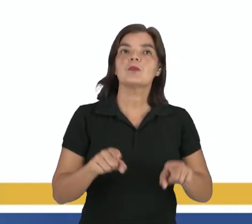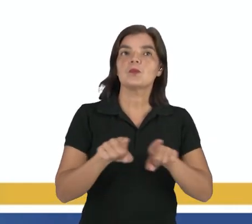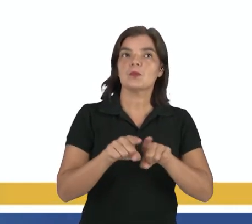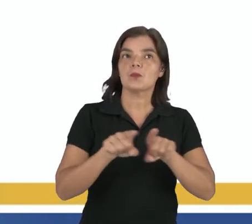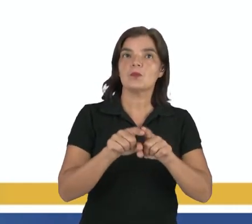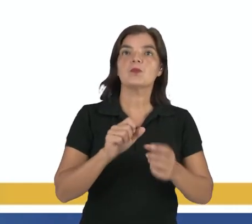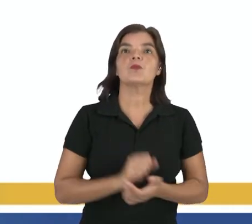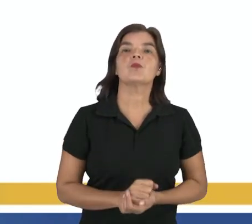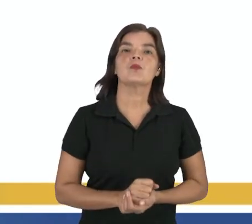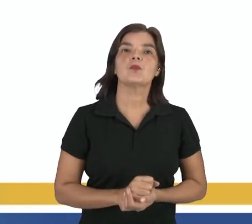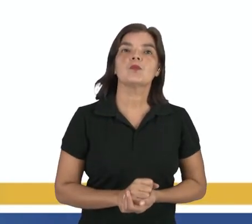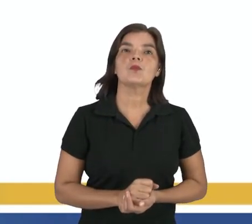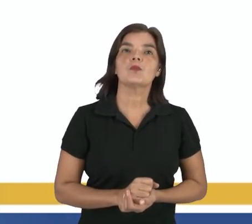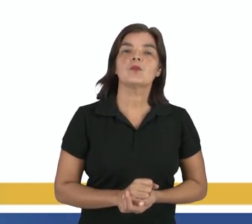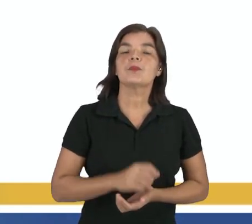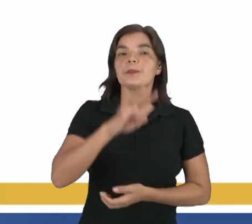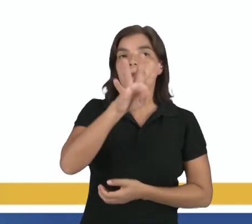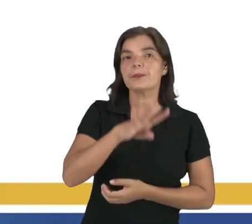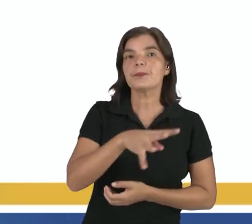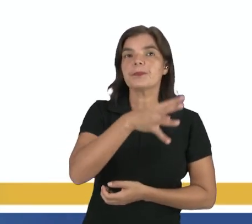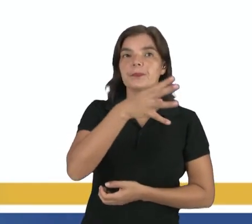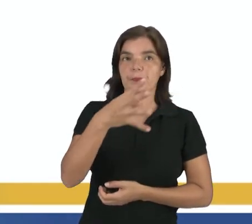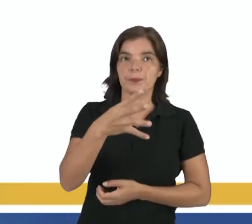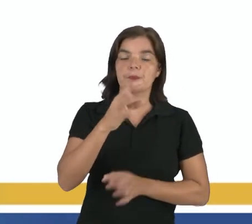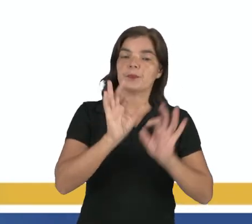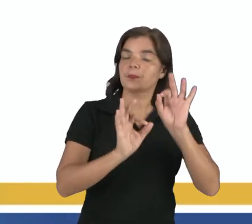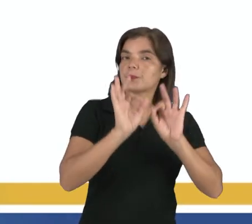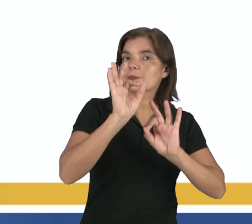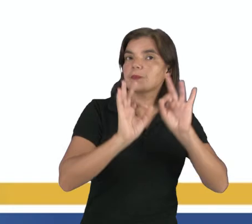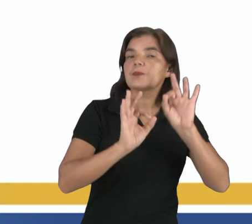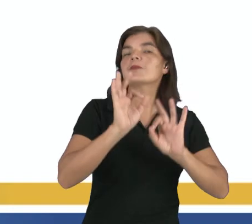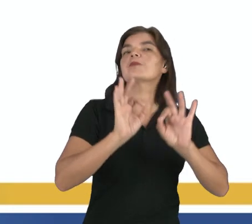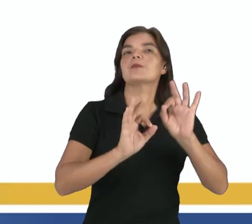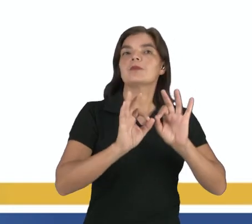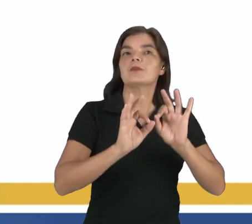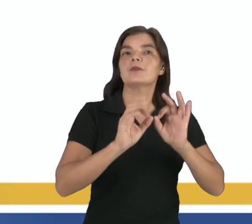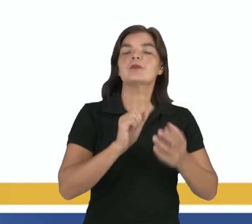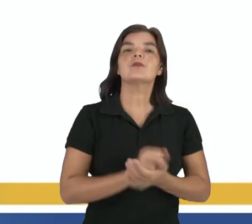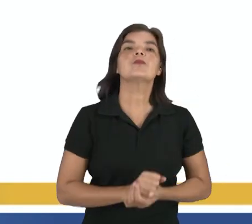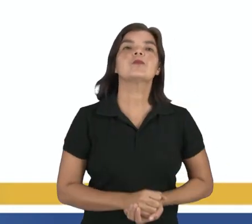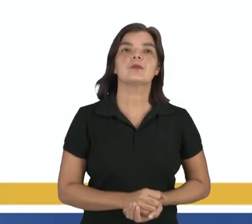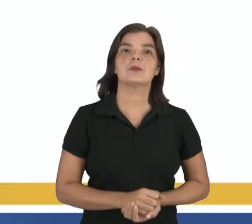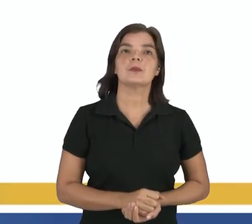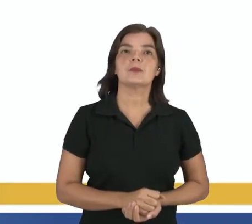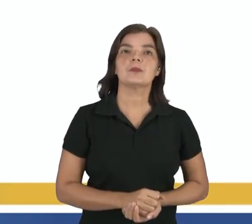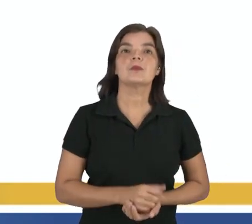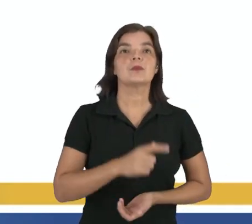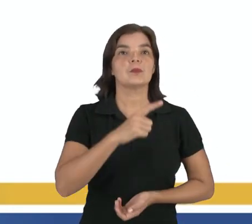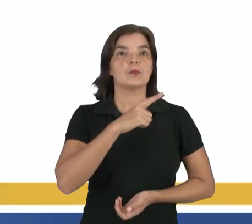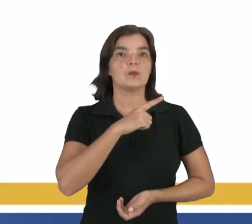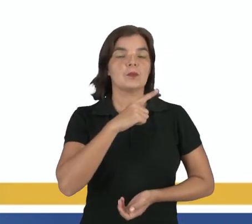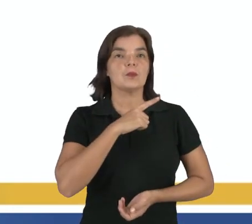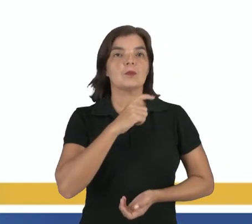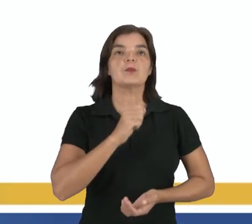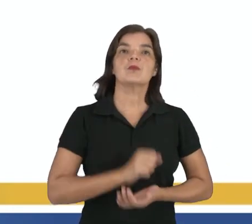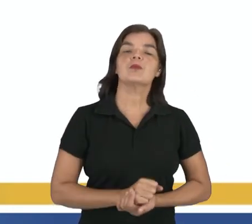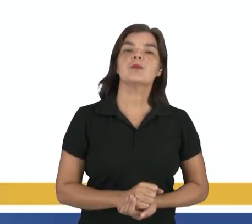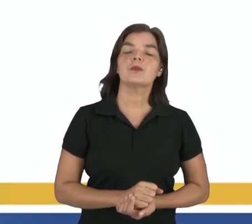layout de uma tabela construída aí numa planilha de Excel, onde nós